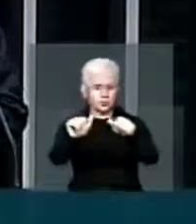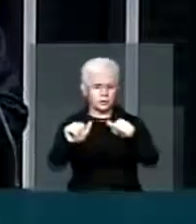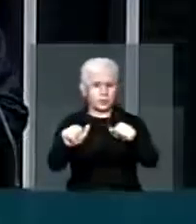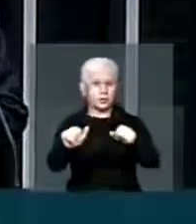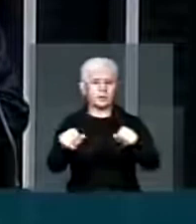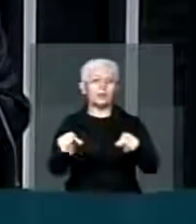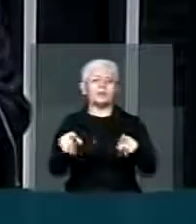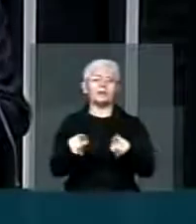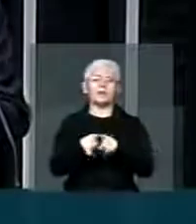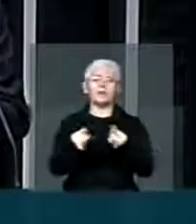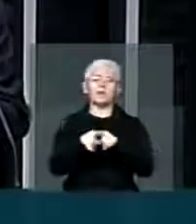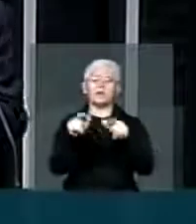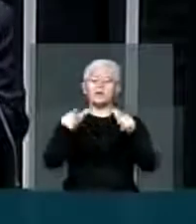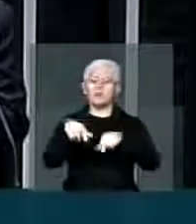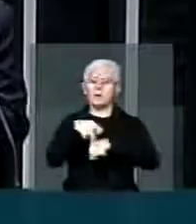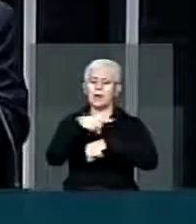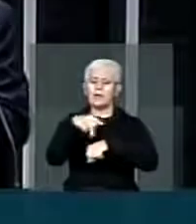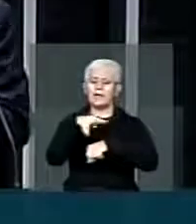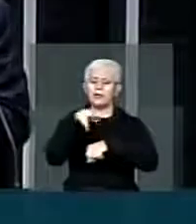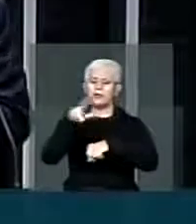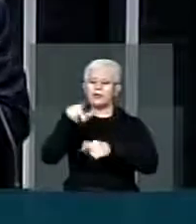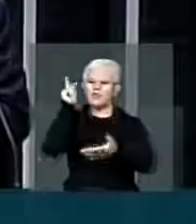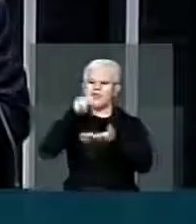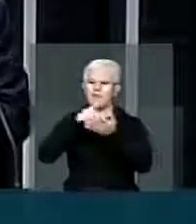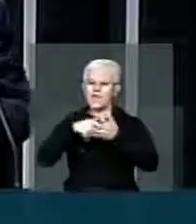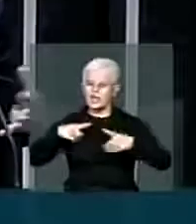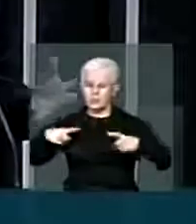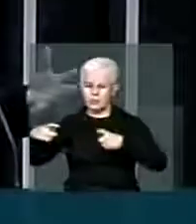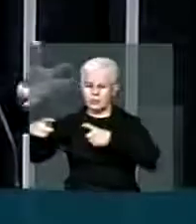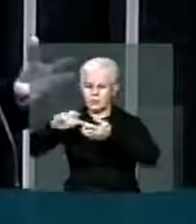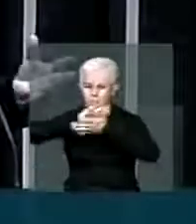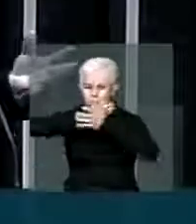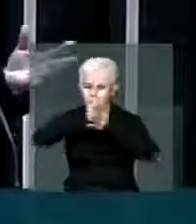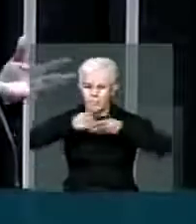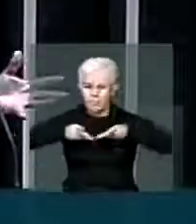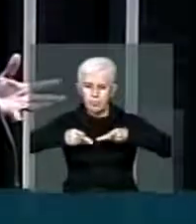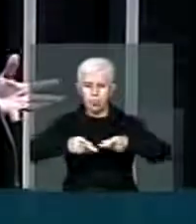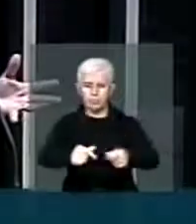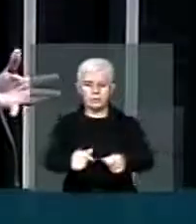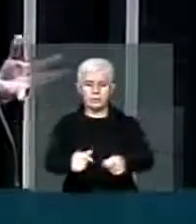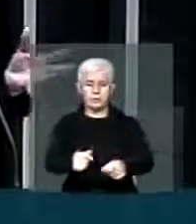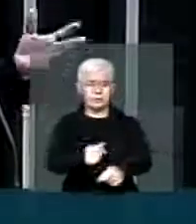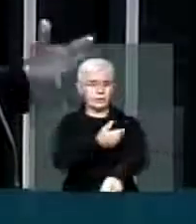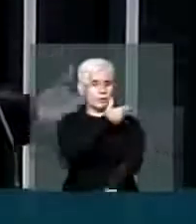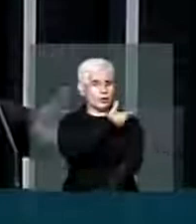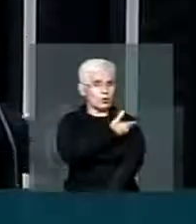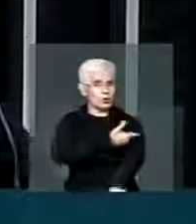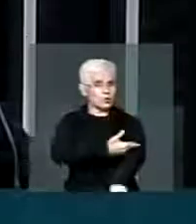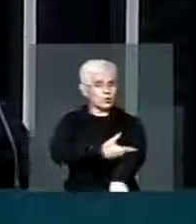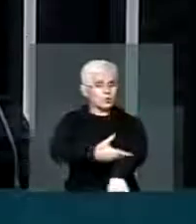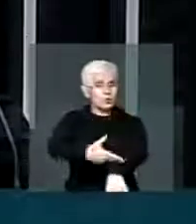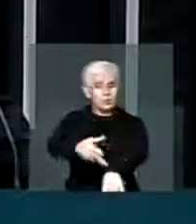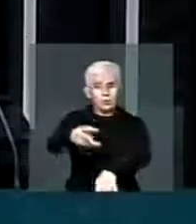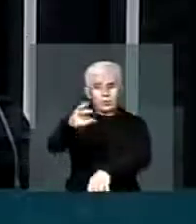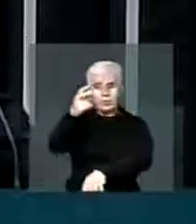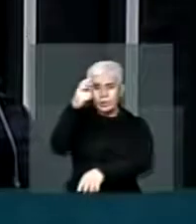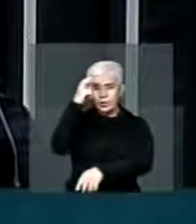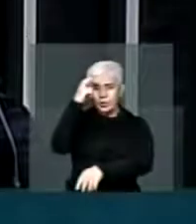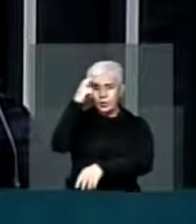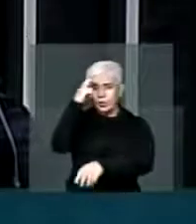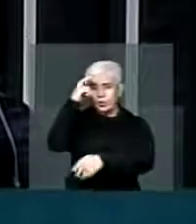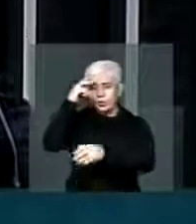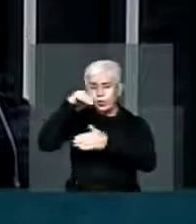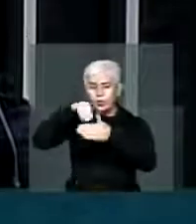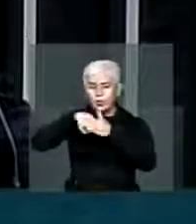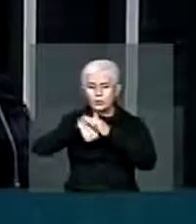nunca foi palco de uma guerra, nós não temos uma tradição, nós não temos uma cultura que